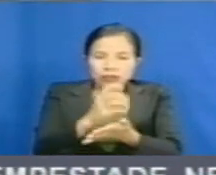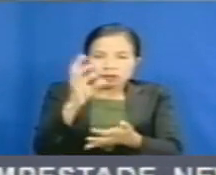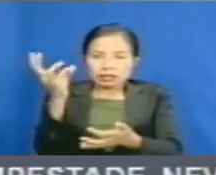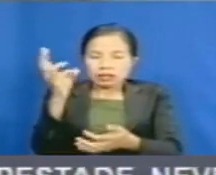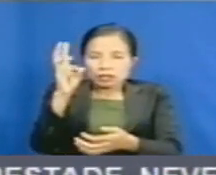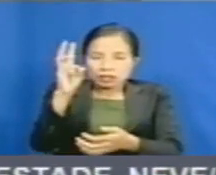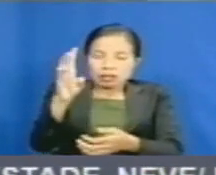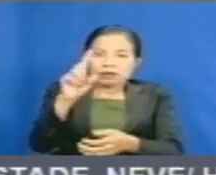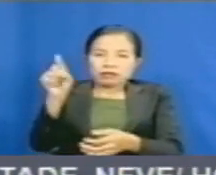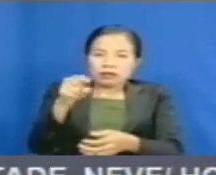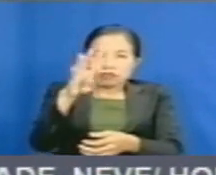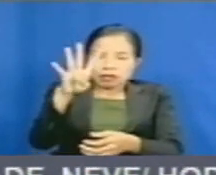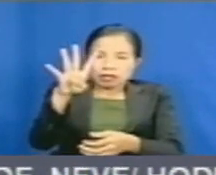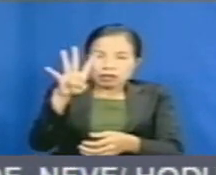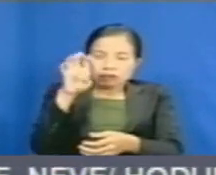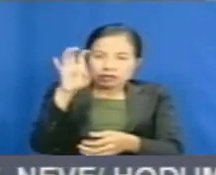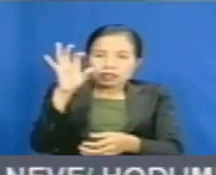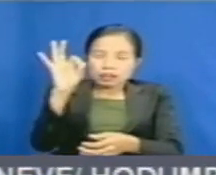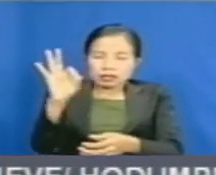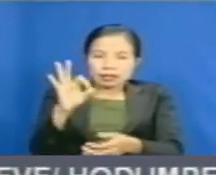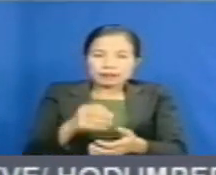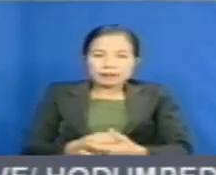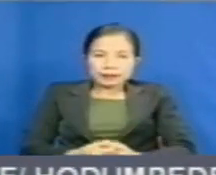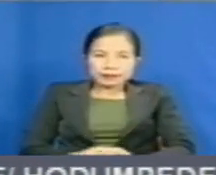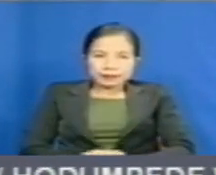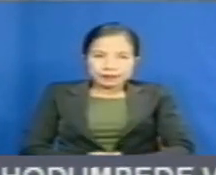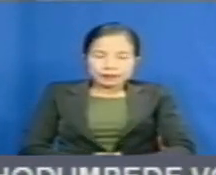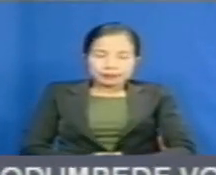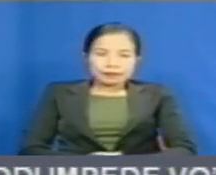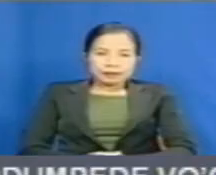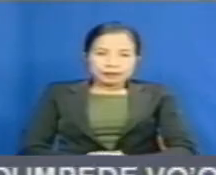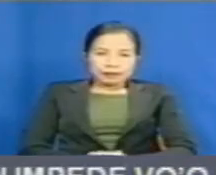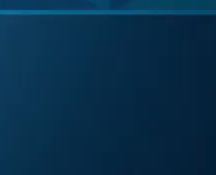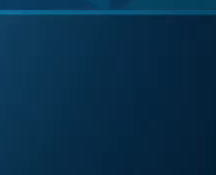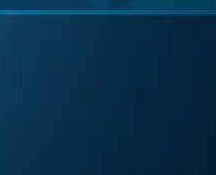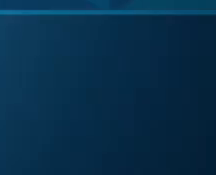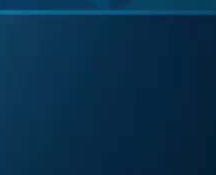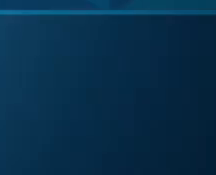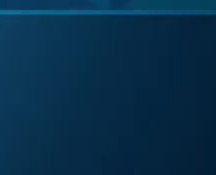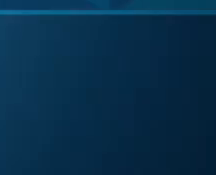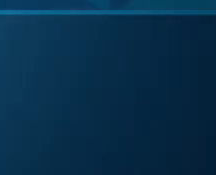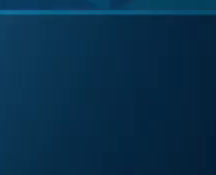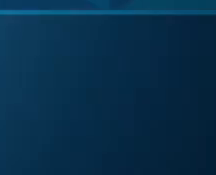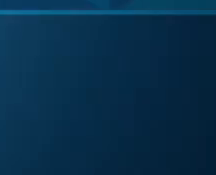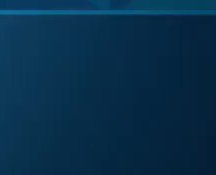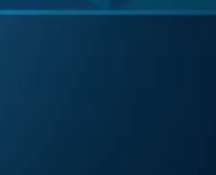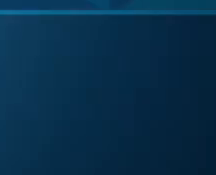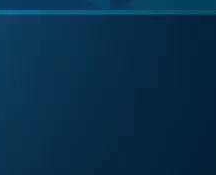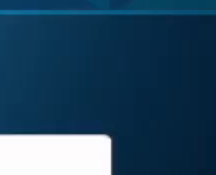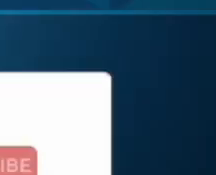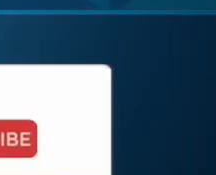virgula atus hat sia. Amaro Ornai, Lidia Martins, RTDLI. Atu retang